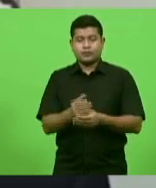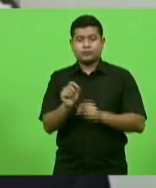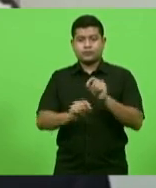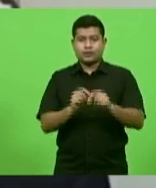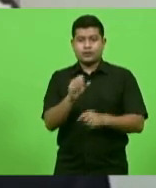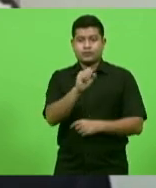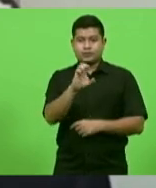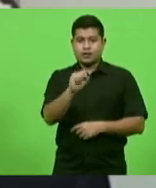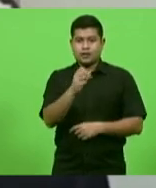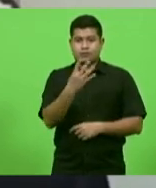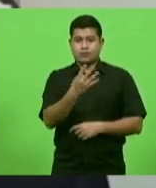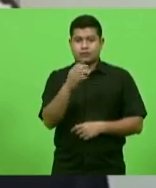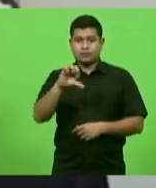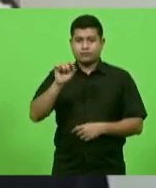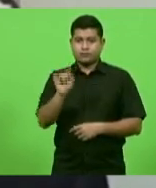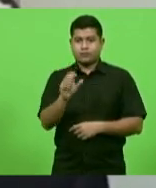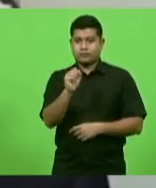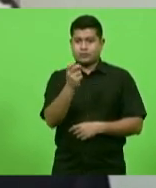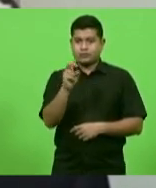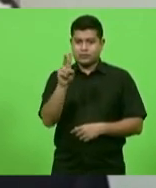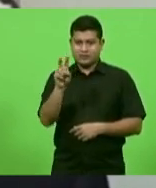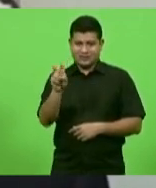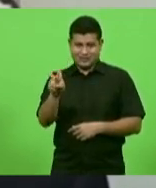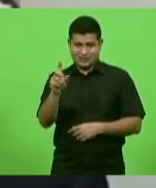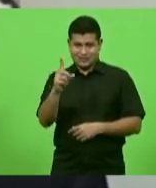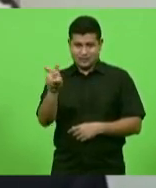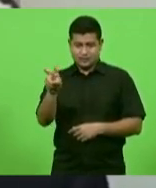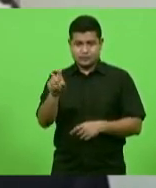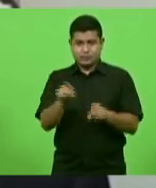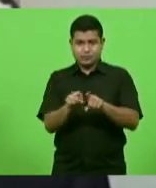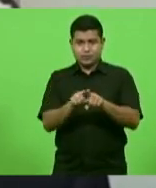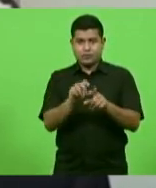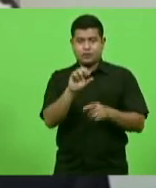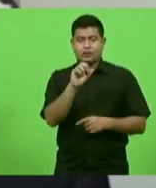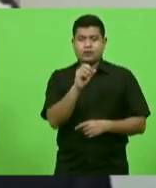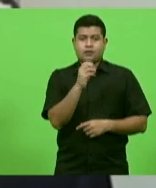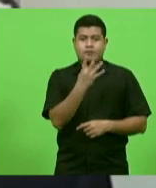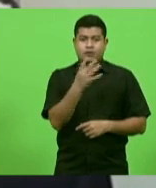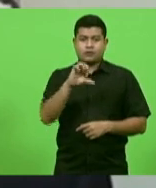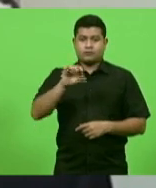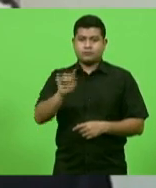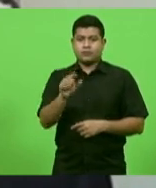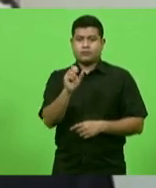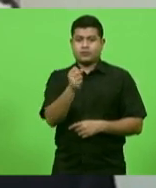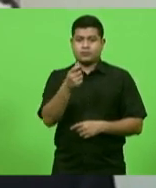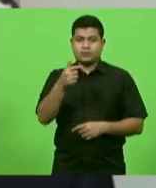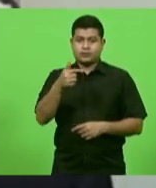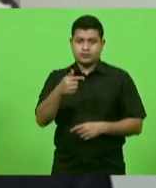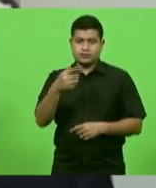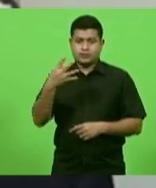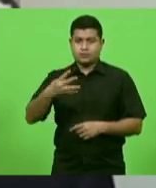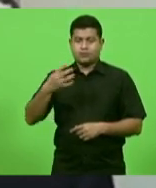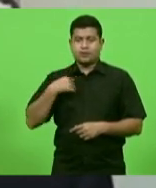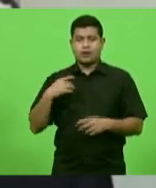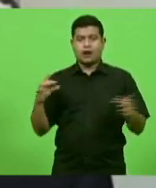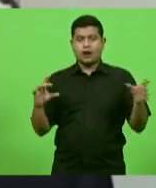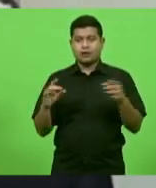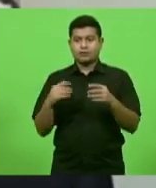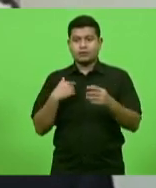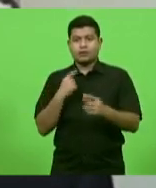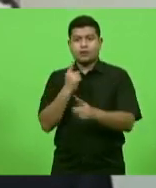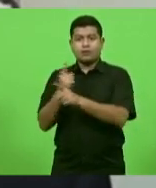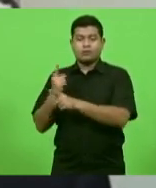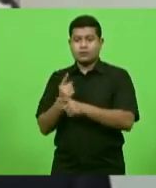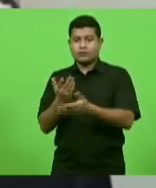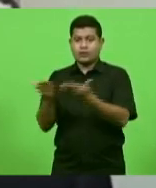sei a 15 e 49 1954 no intuito de investigar os fatos diretamente ligados às